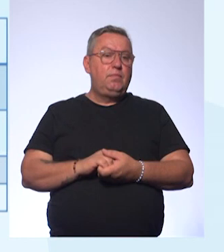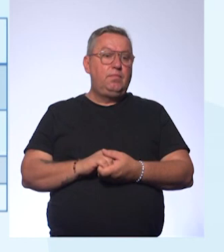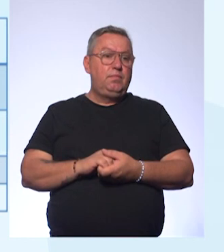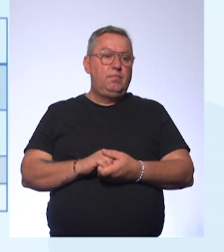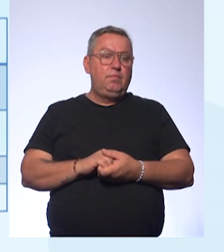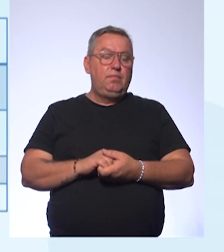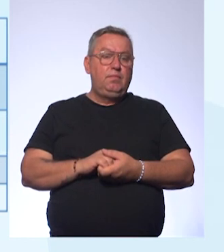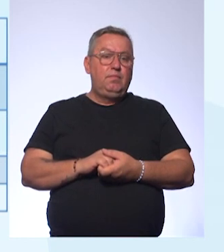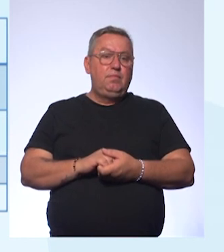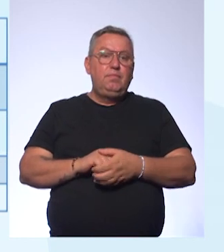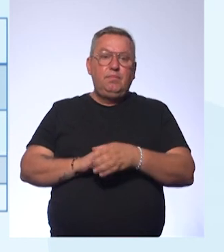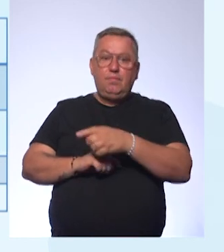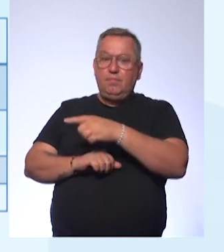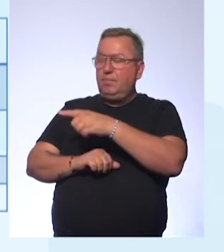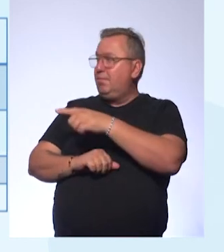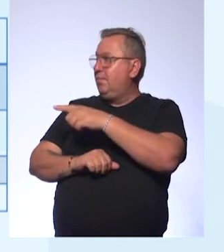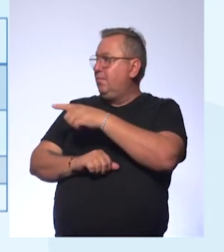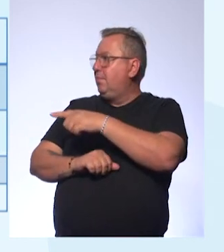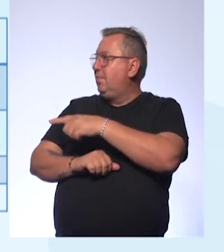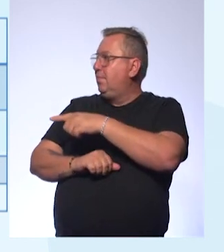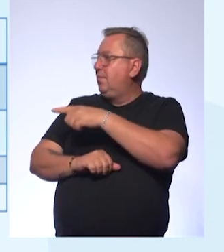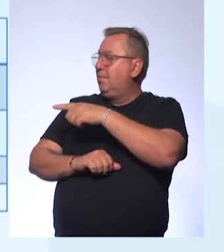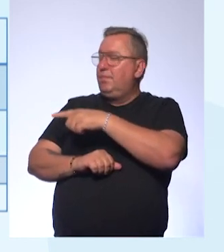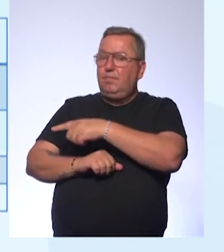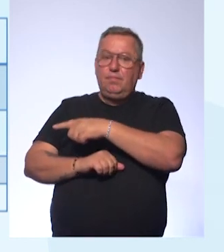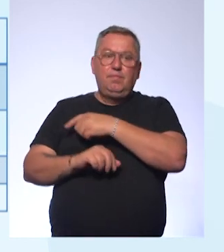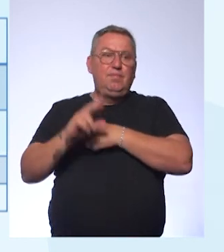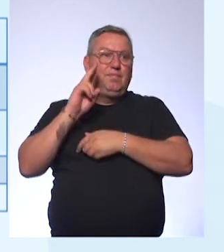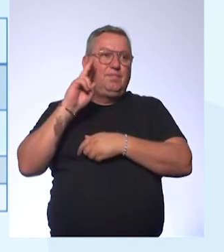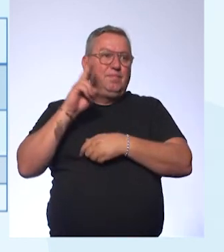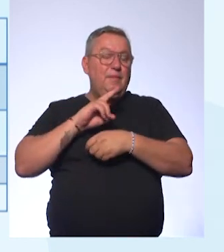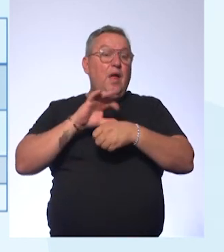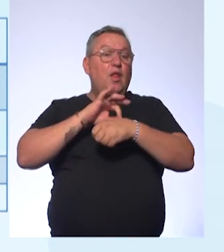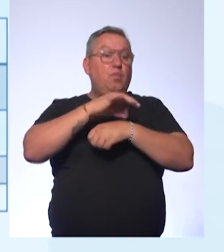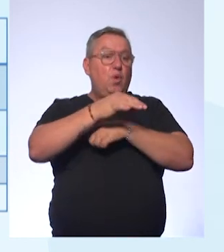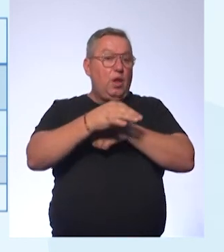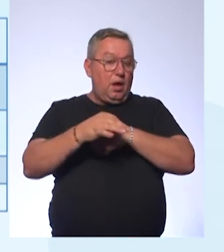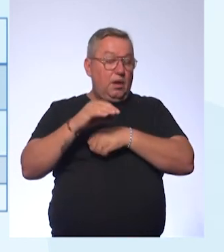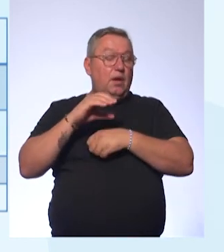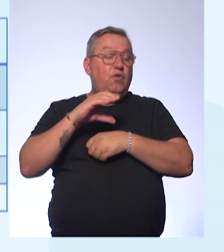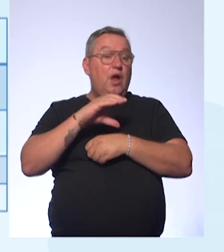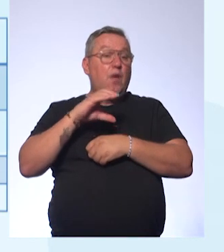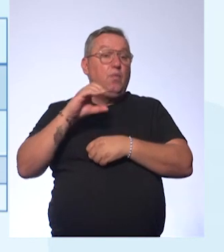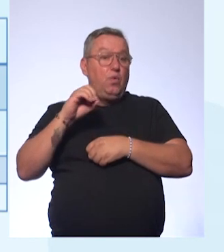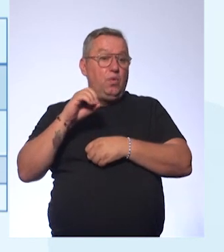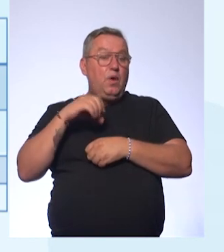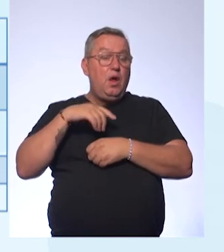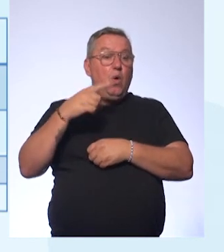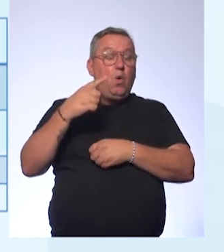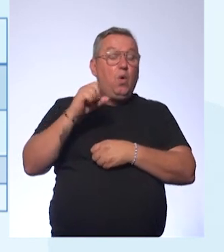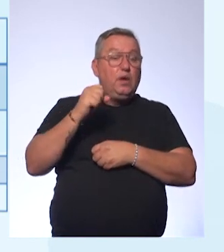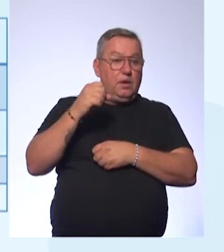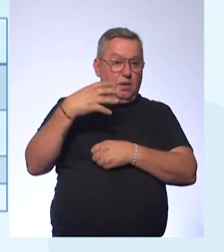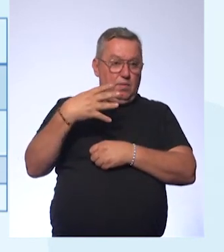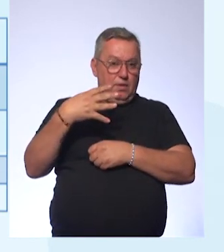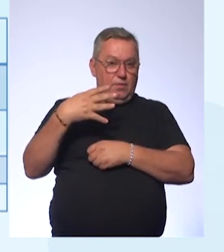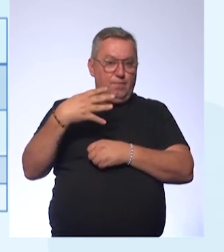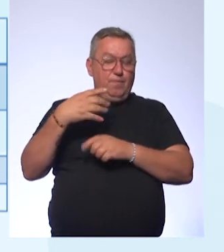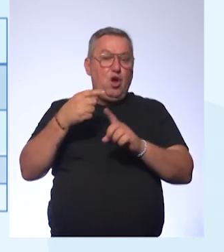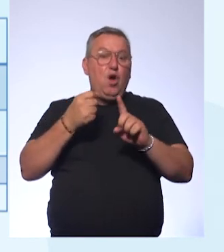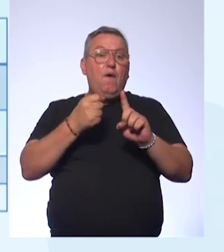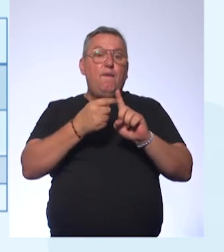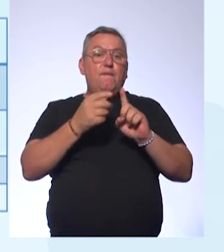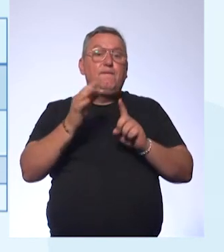Portanto, a massa da molécula de monóxido de carbono é igual a 84. O ferro,